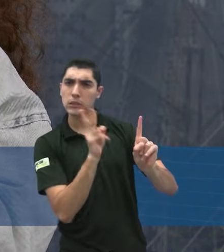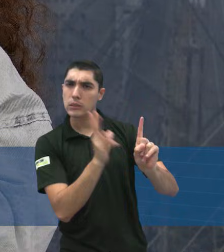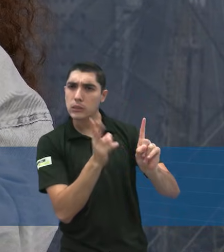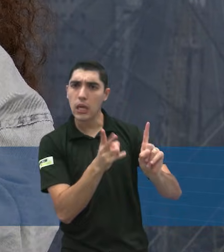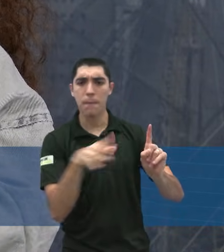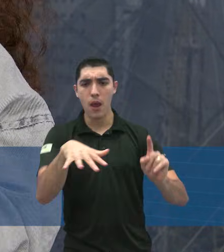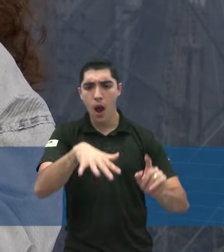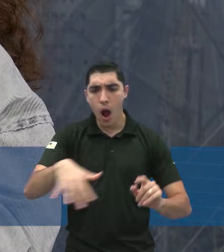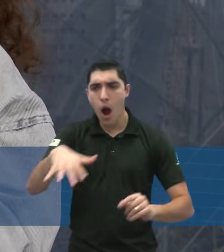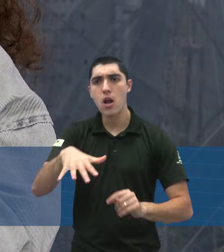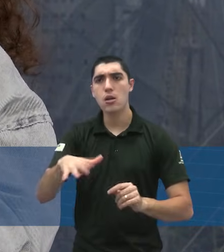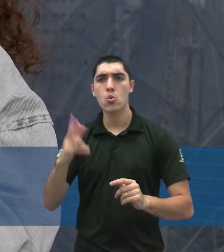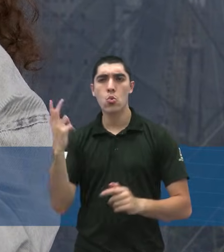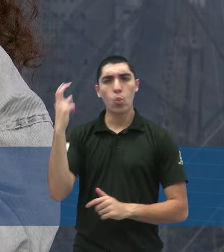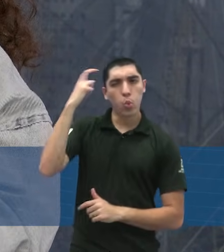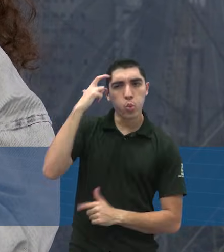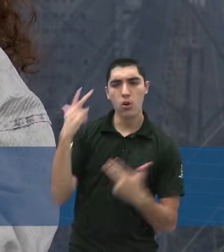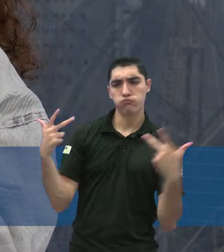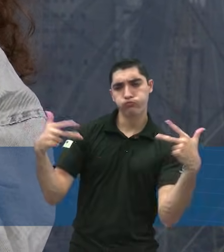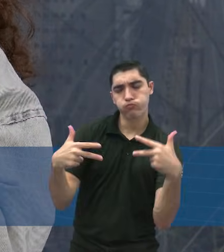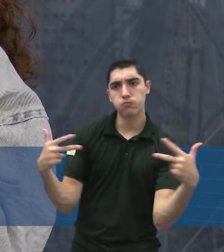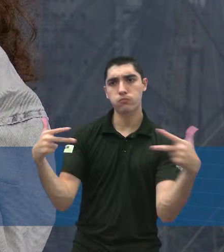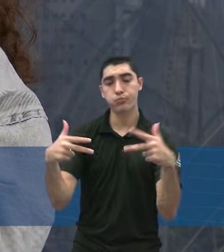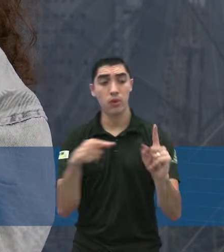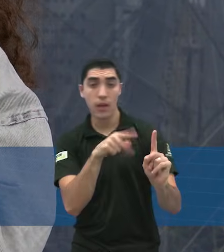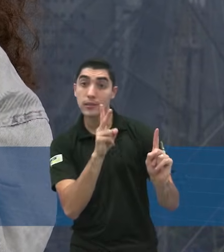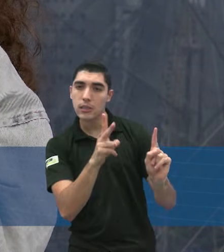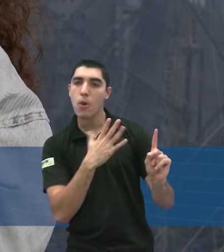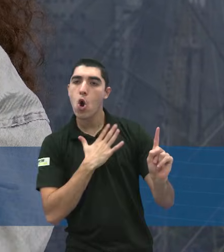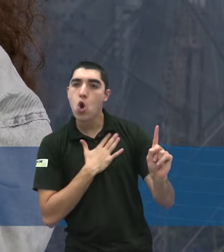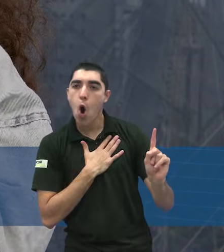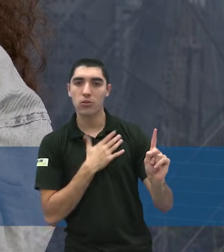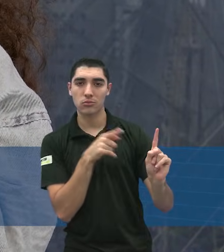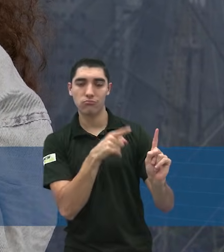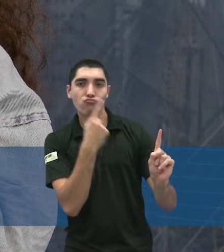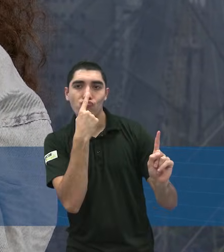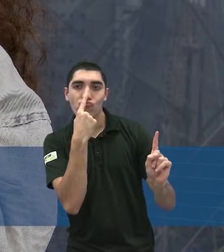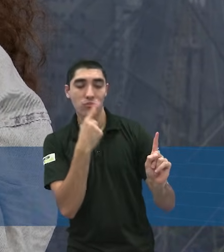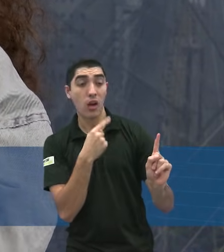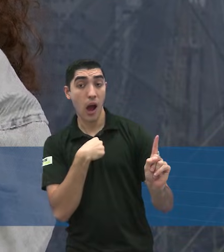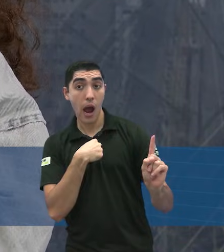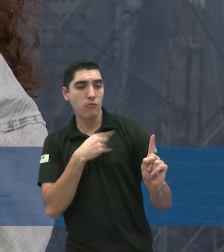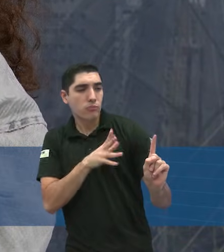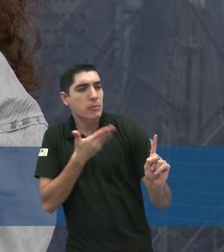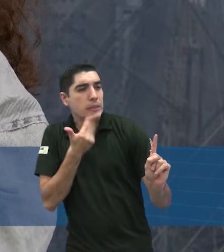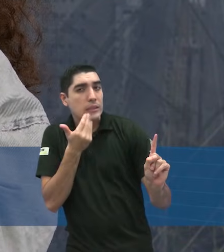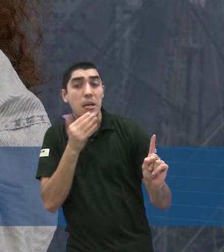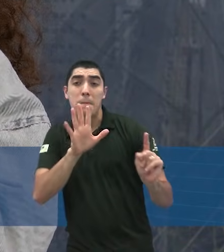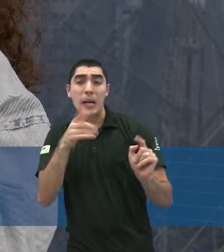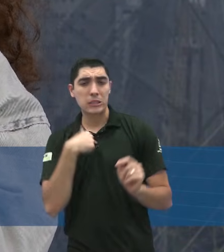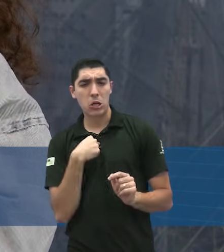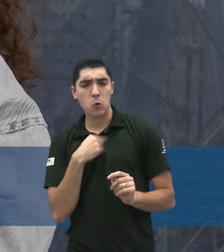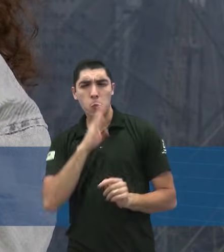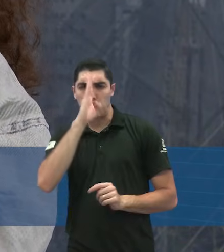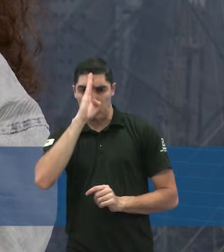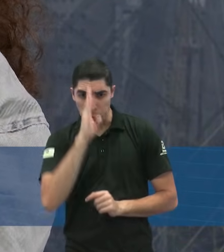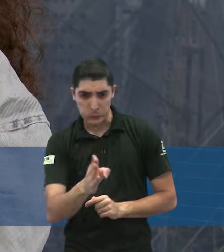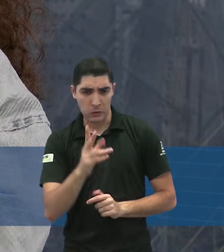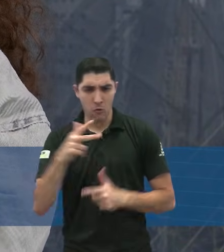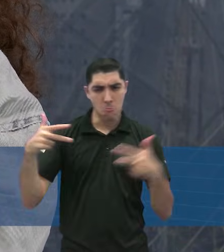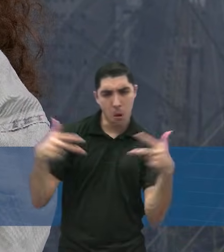principalmente, sempre foi muito envolvido com a cultura hip-hop, então sempre foi algo que esteve próximo, mas eu nunca me